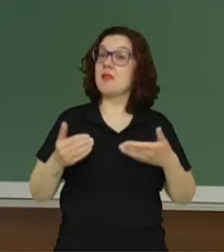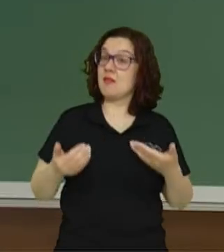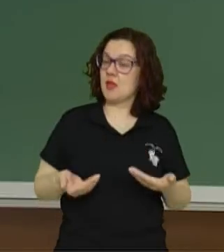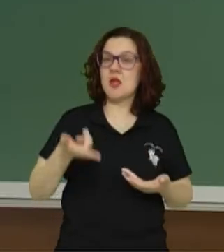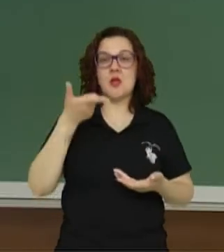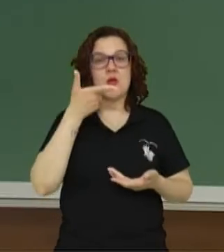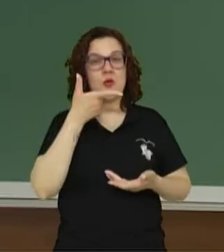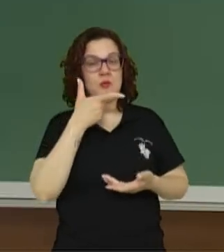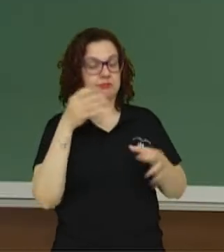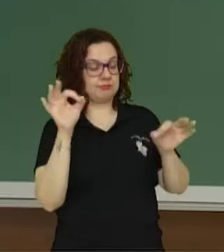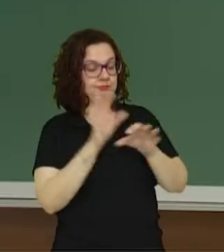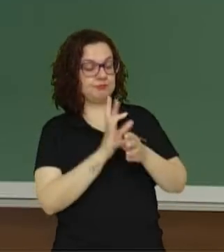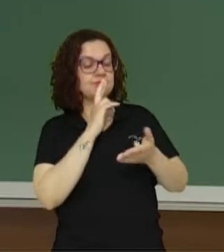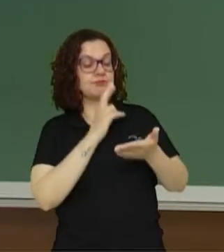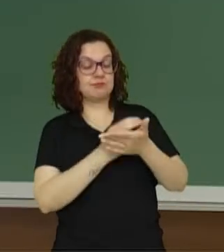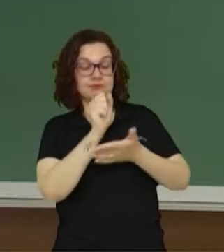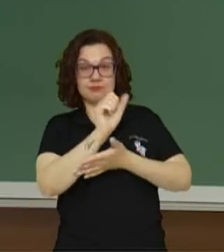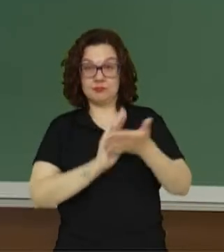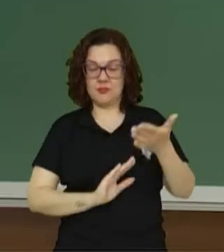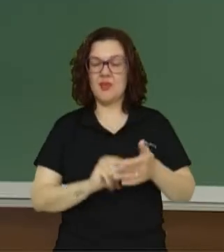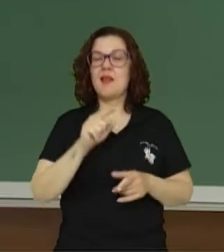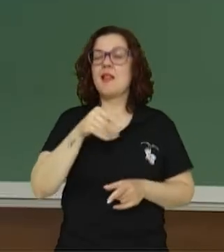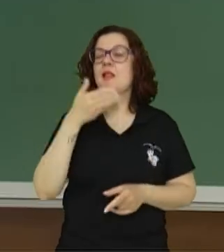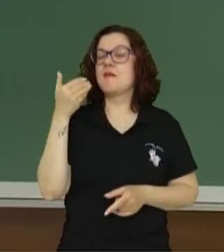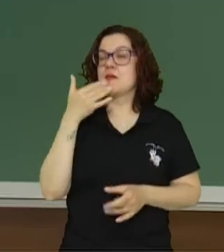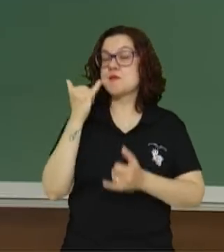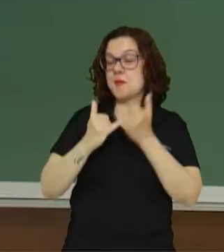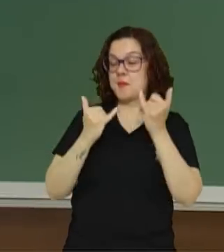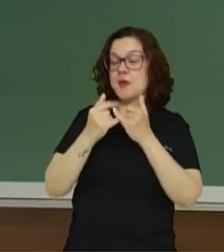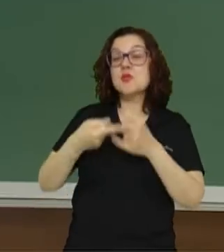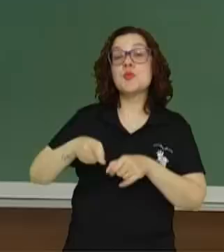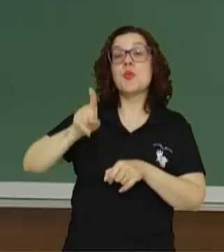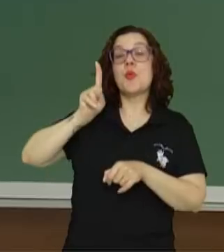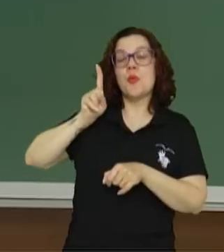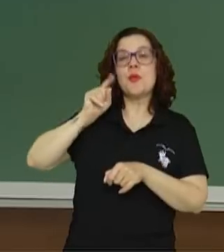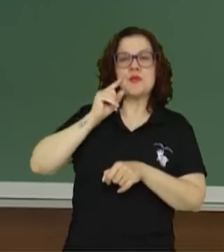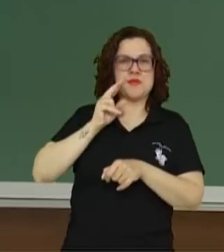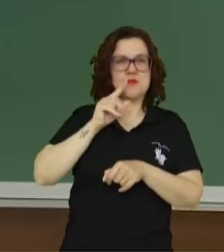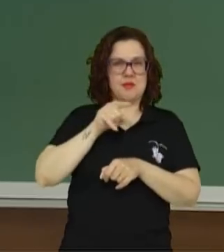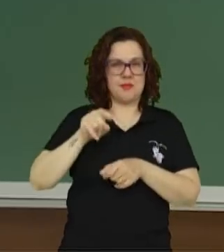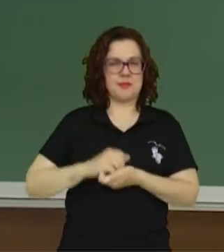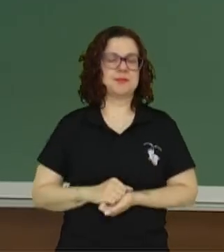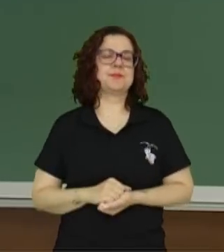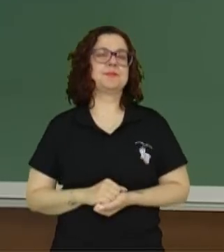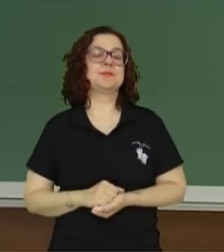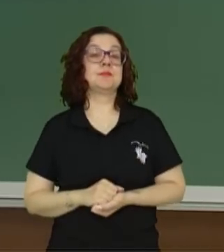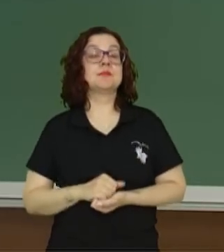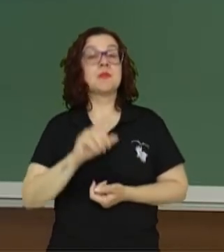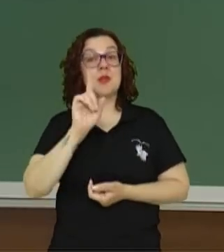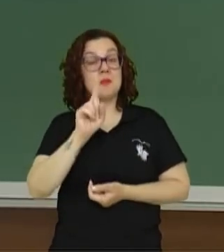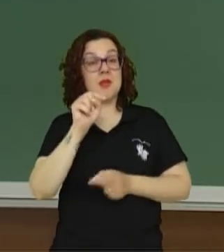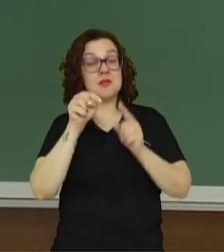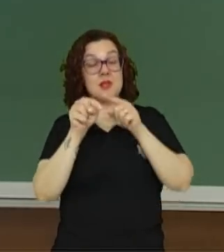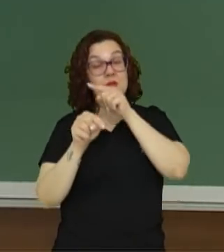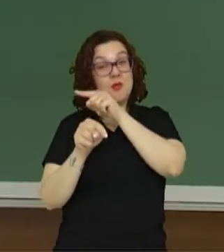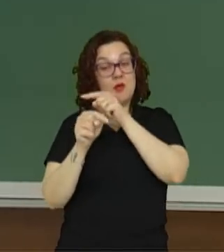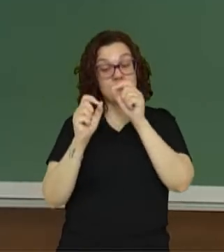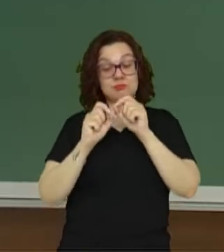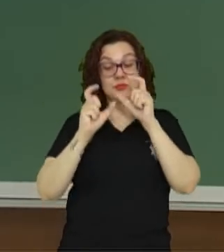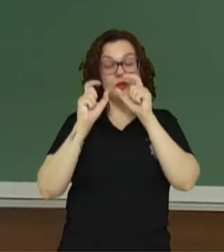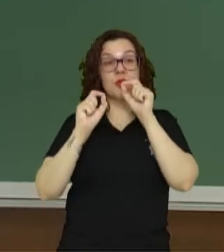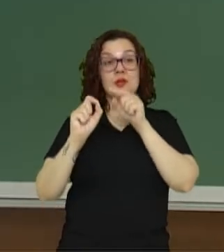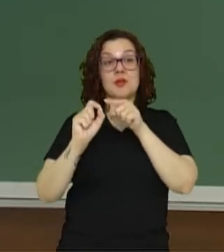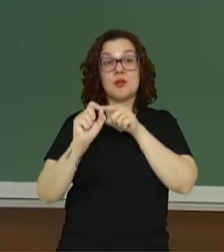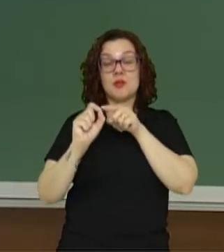E aí, pessoal, conseguiram resolver esse exercício? Ele é muito parecido com o que a professora resolveu aqui com vocês, né? Só o único detalhe de diferença